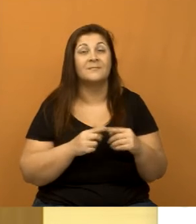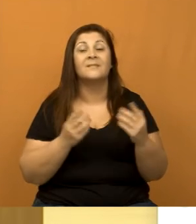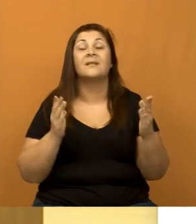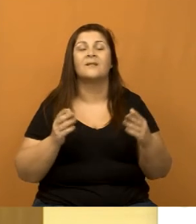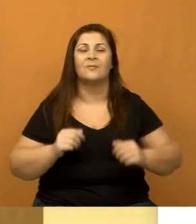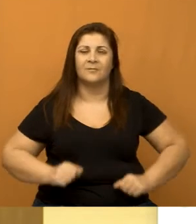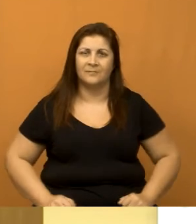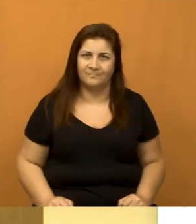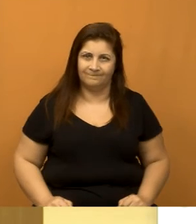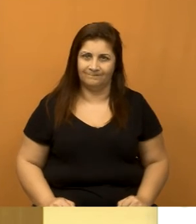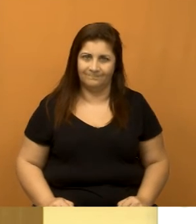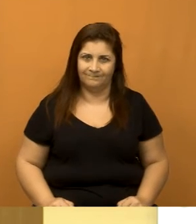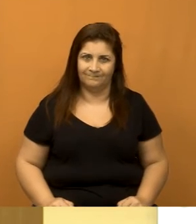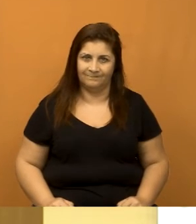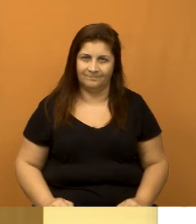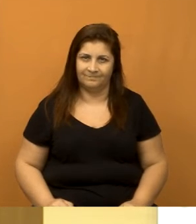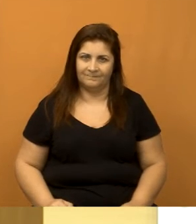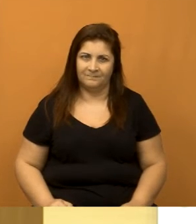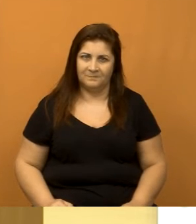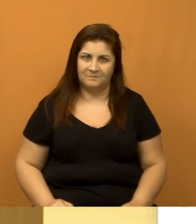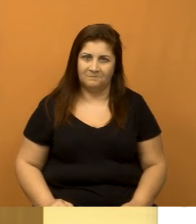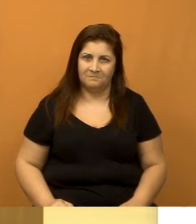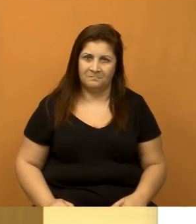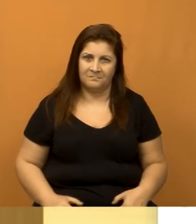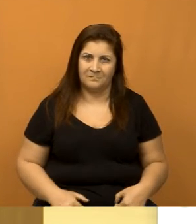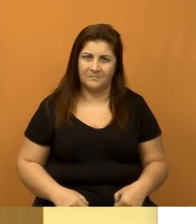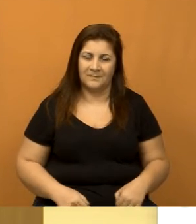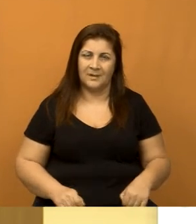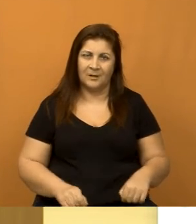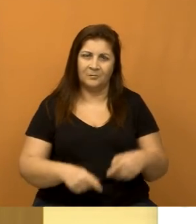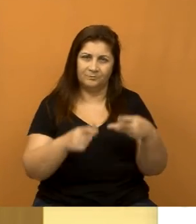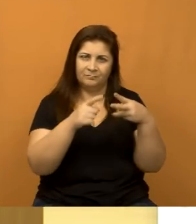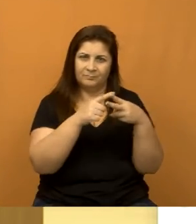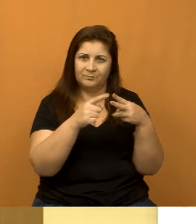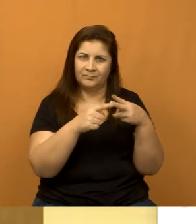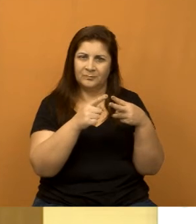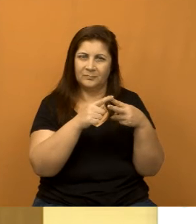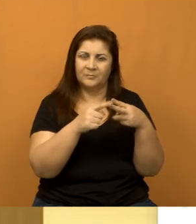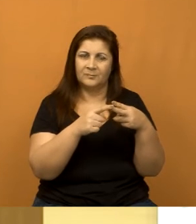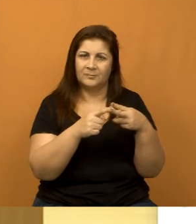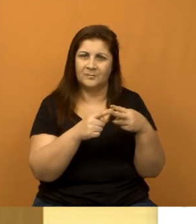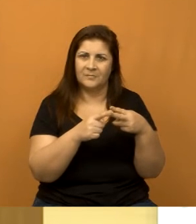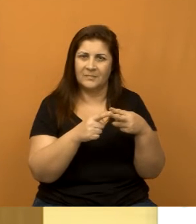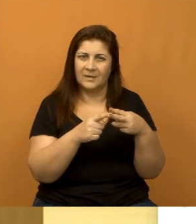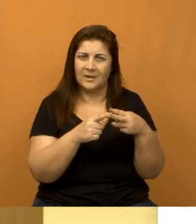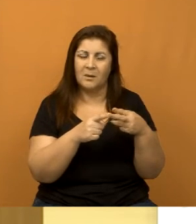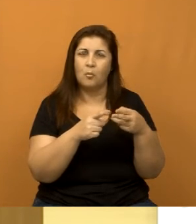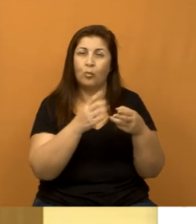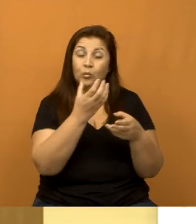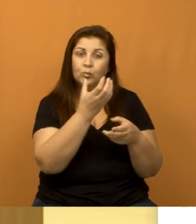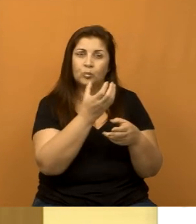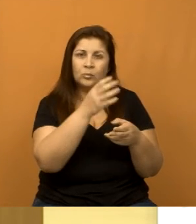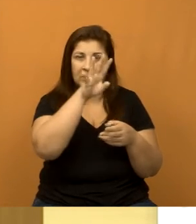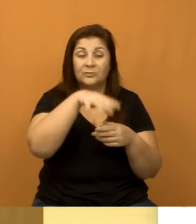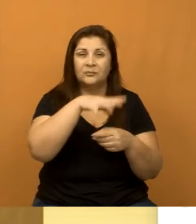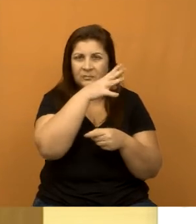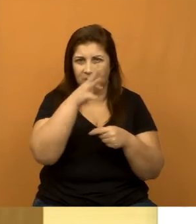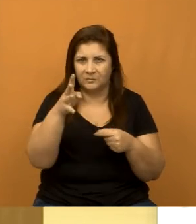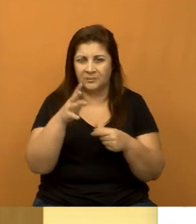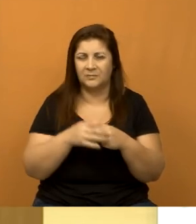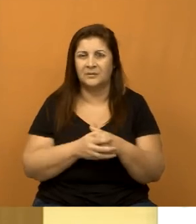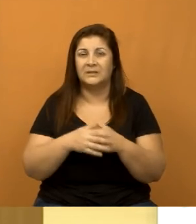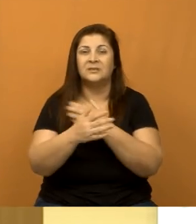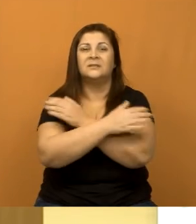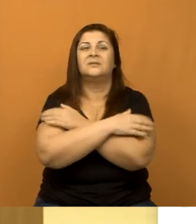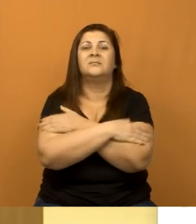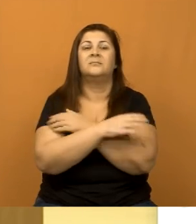que dizem agora? Com os 2 índices que foram realizados de índice de